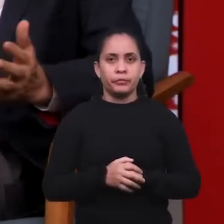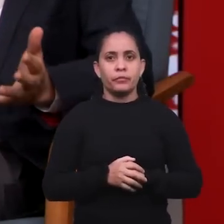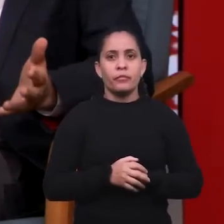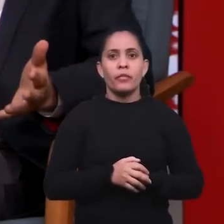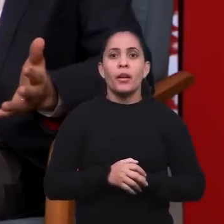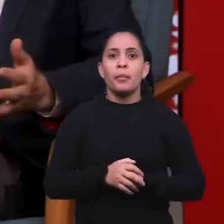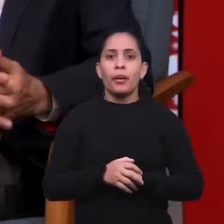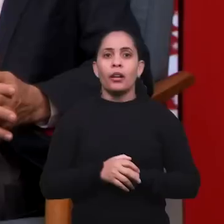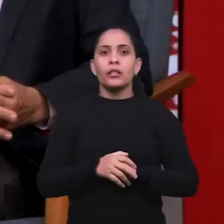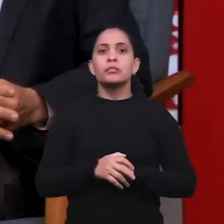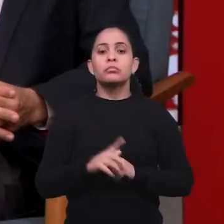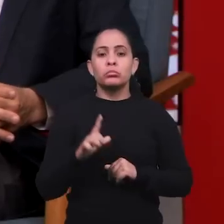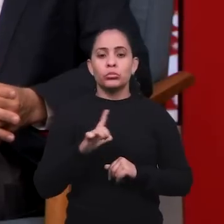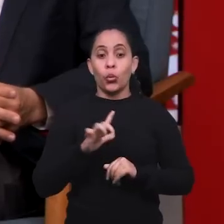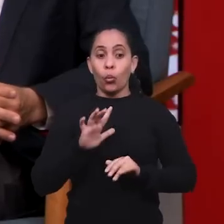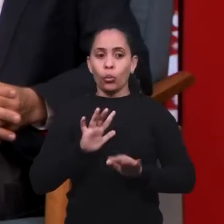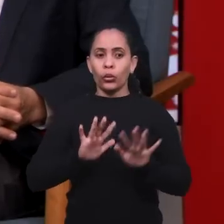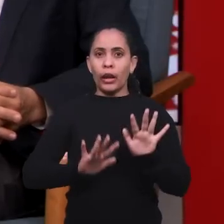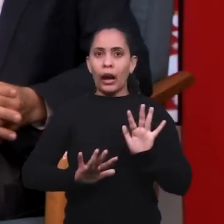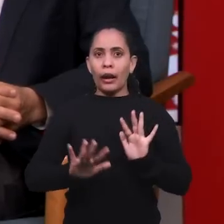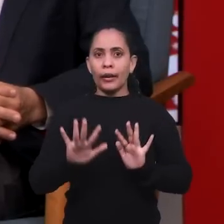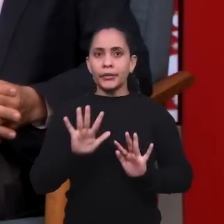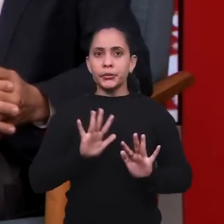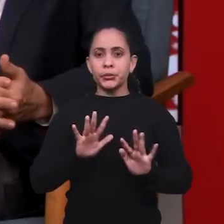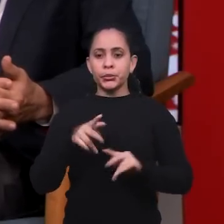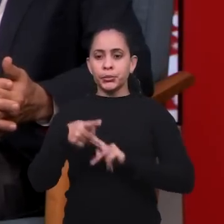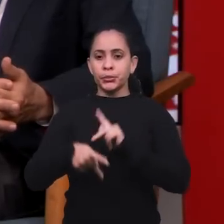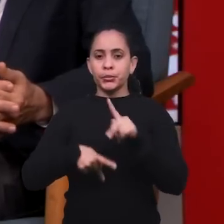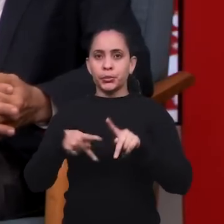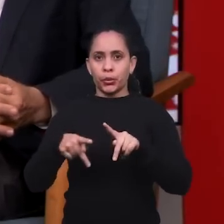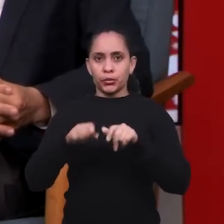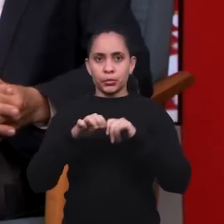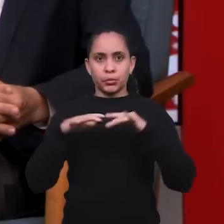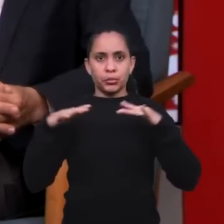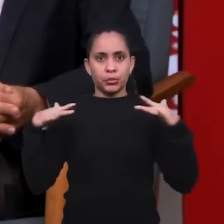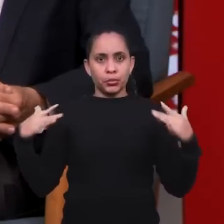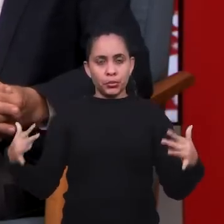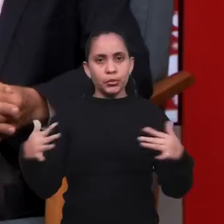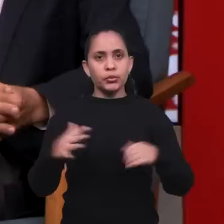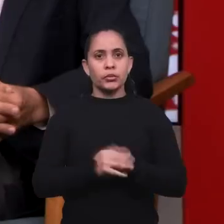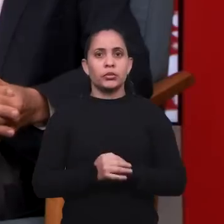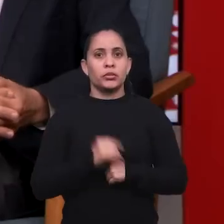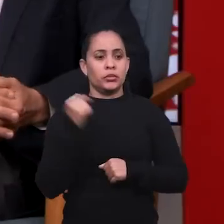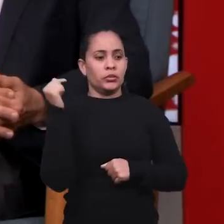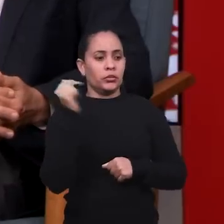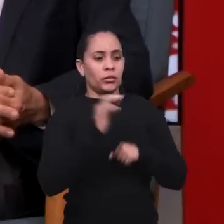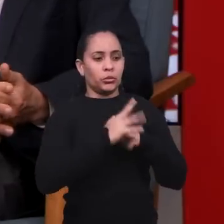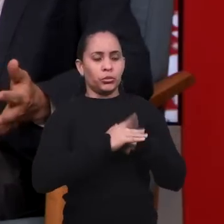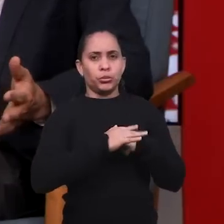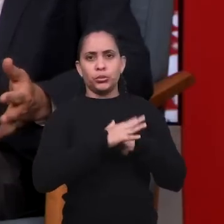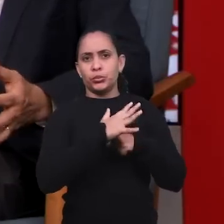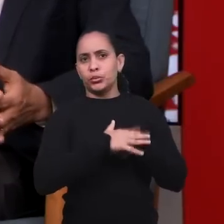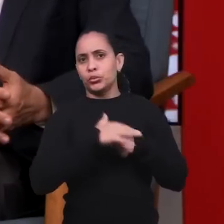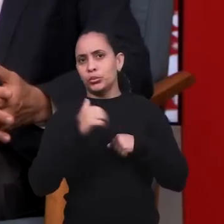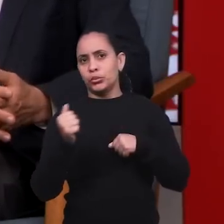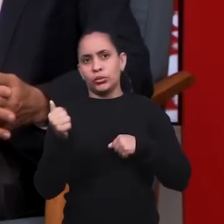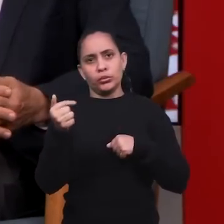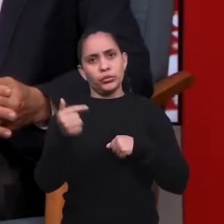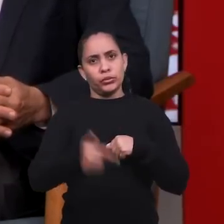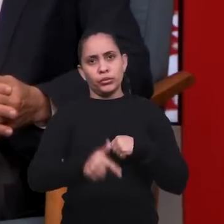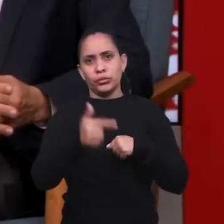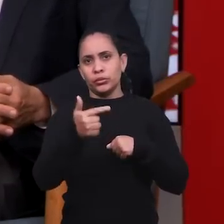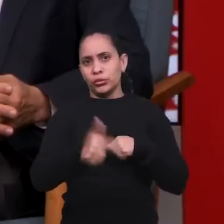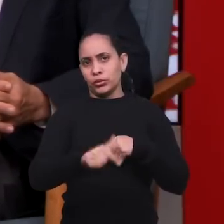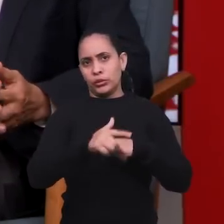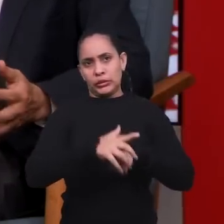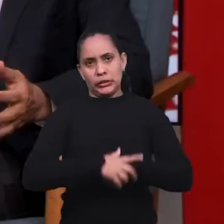se preservar a população, visto que a doença não tinha cura e